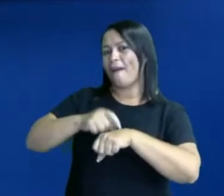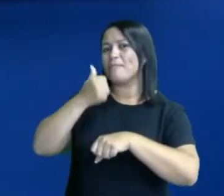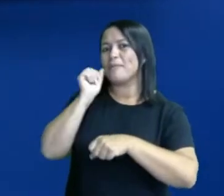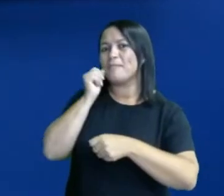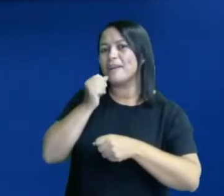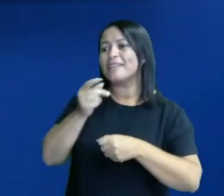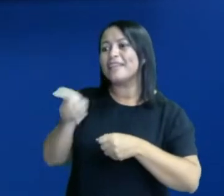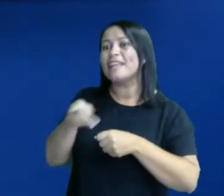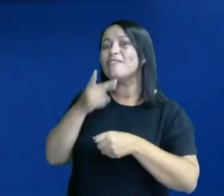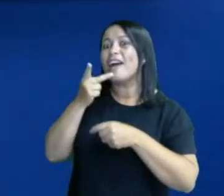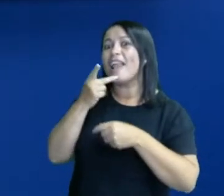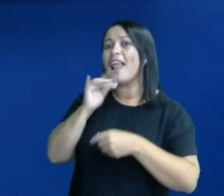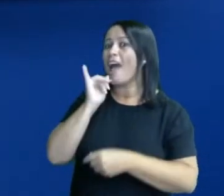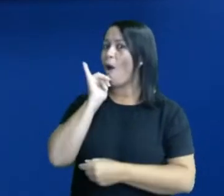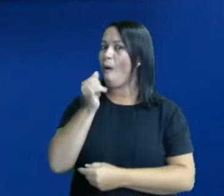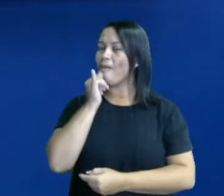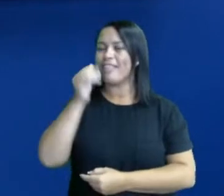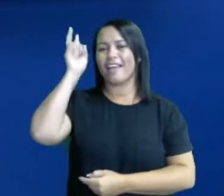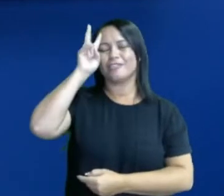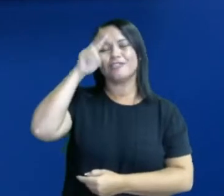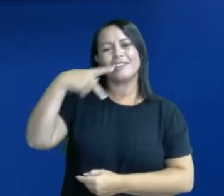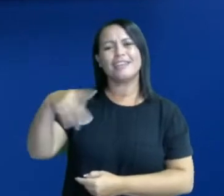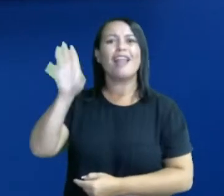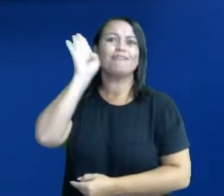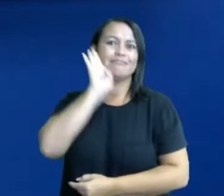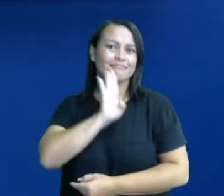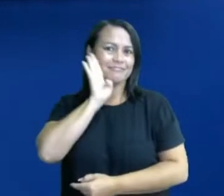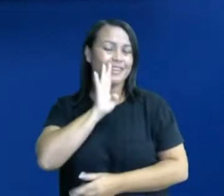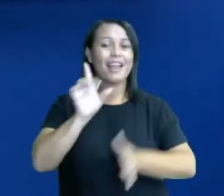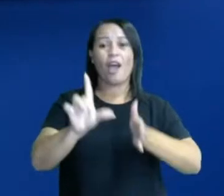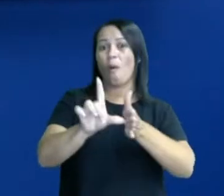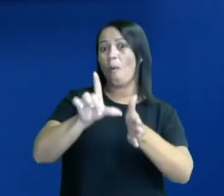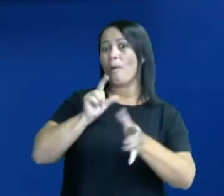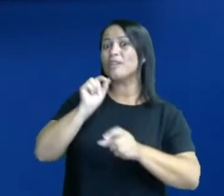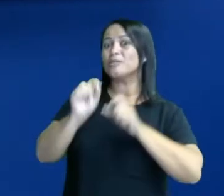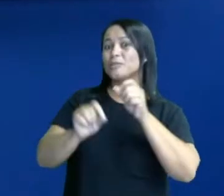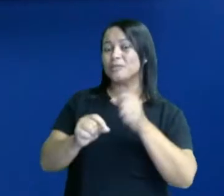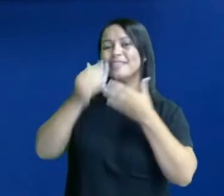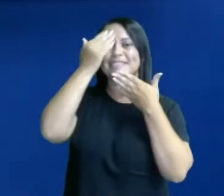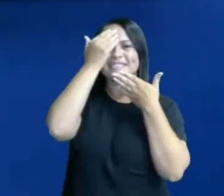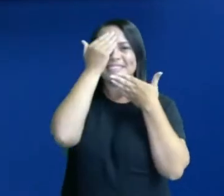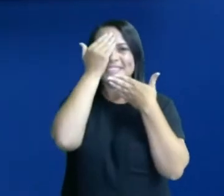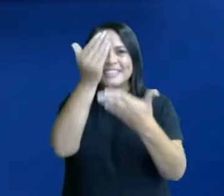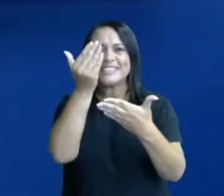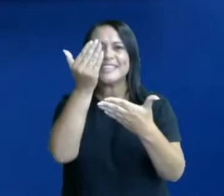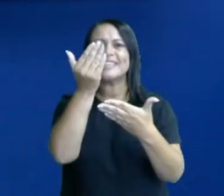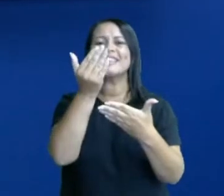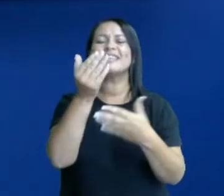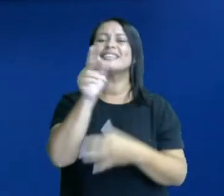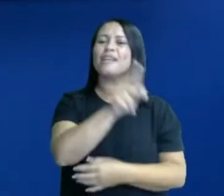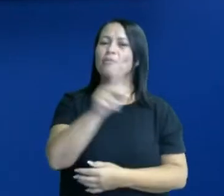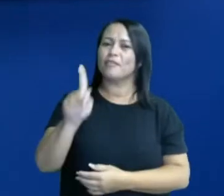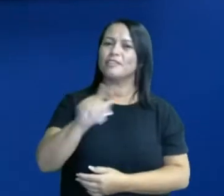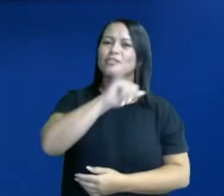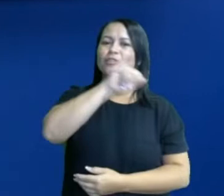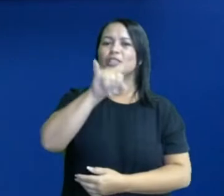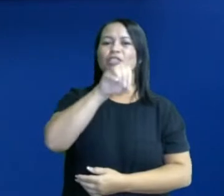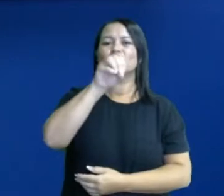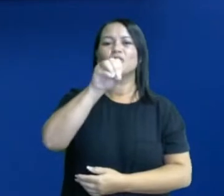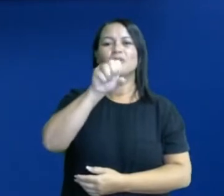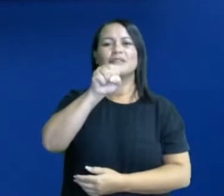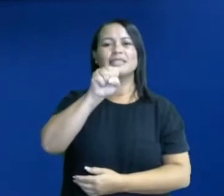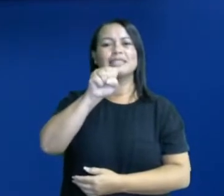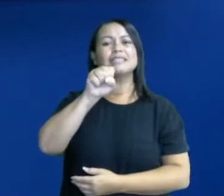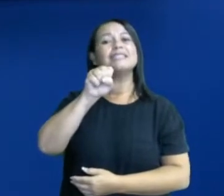a história dele. E isso é bem bacana. Antes de tudo, gostaria de agradecer à professora Josilma